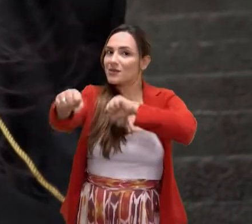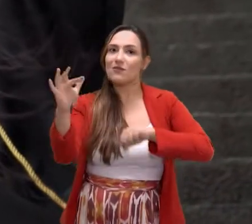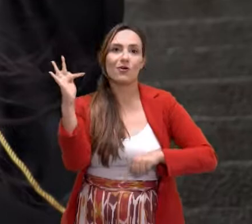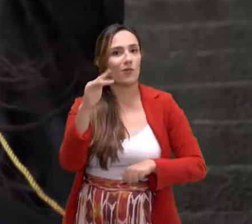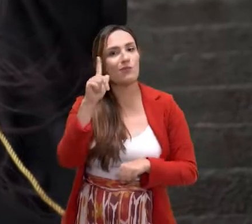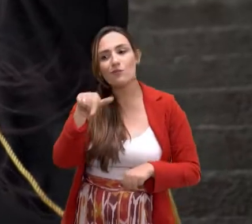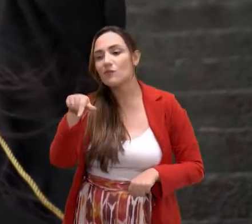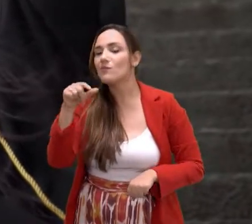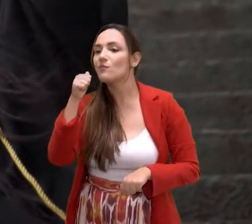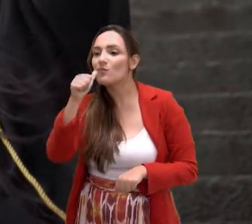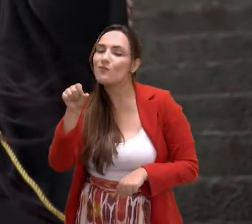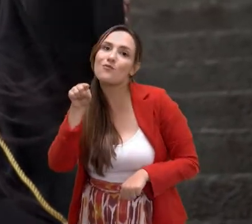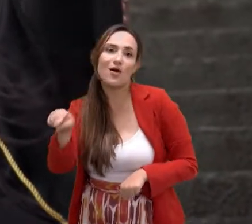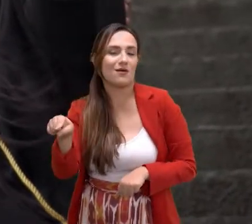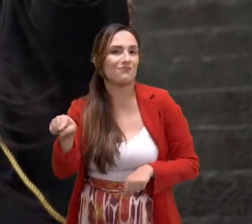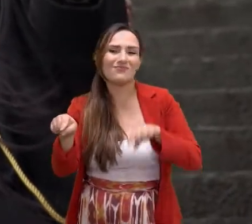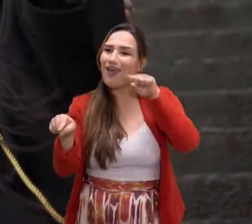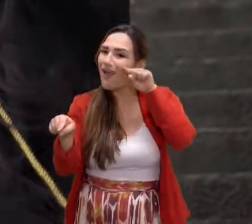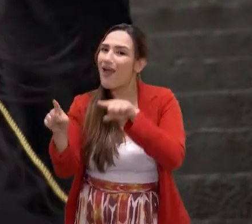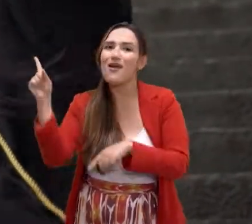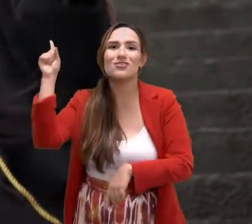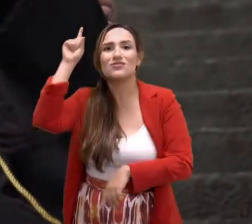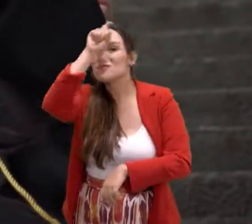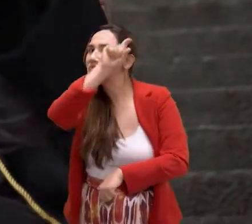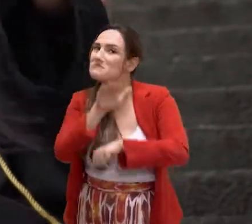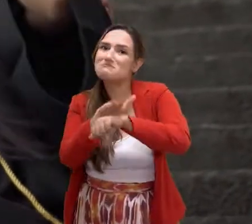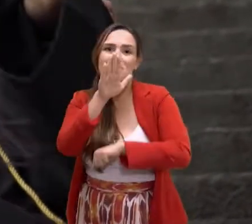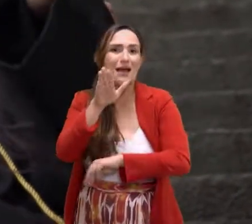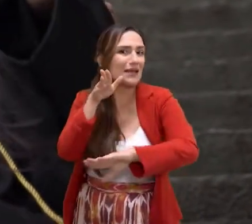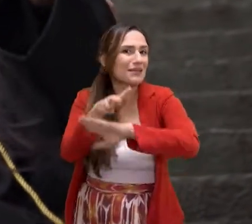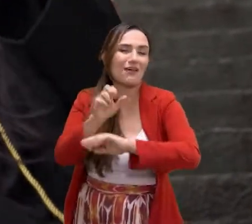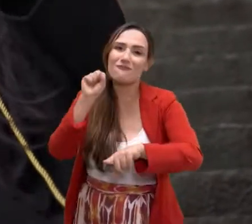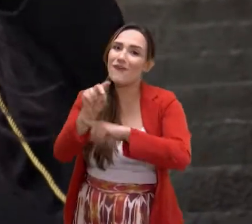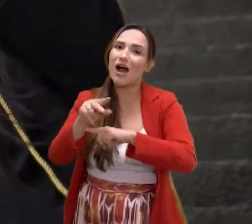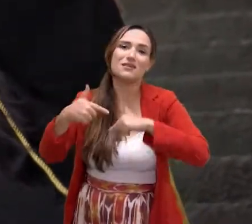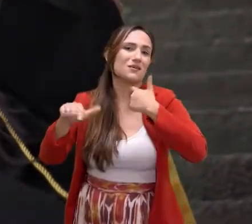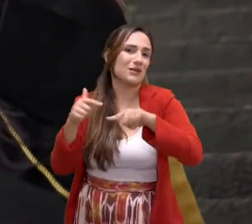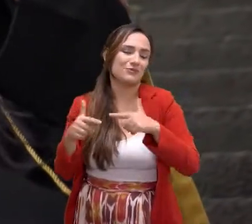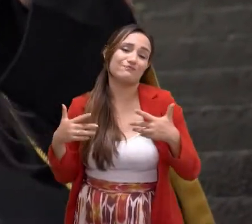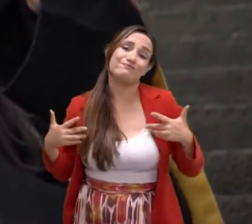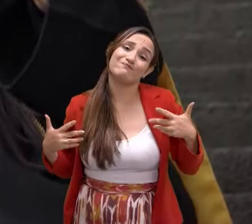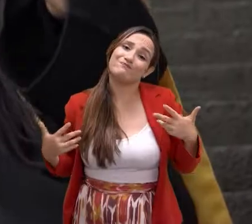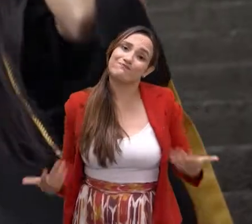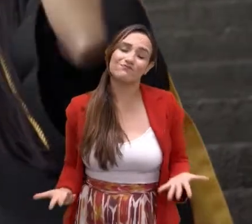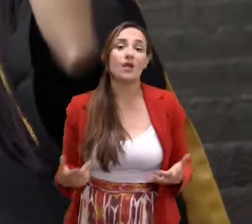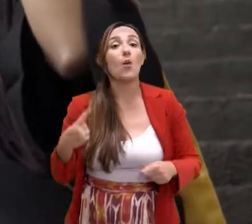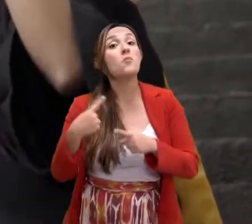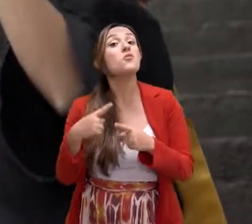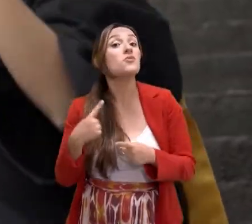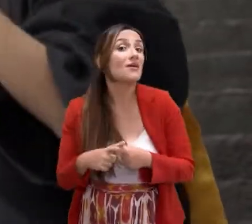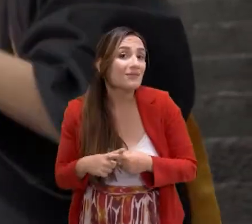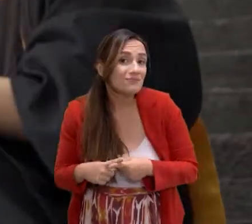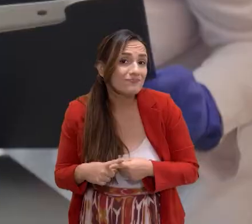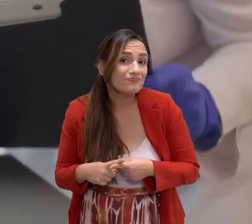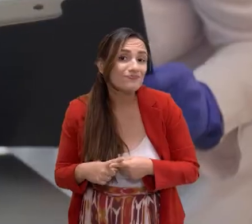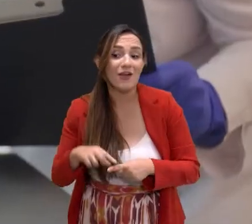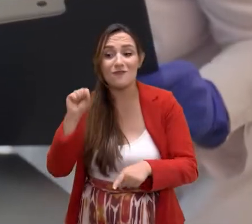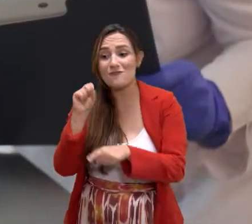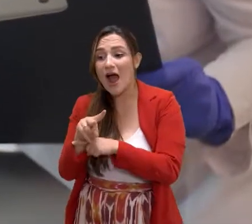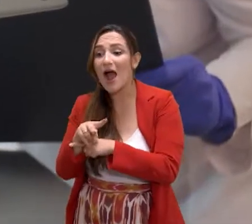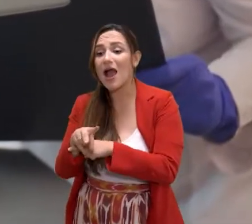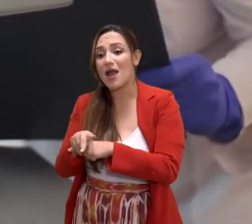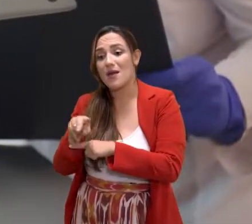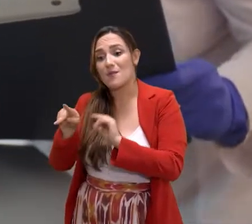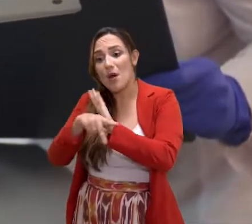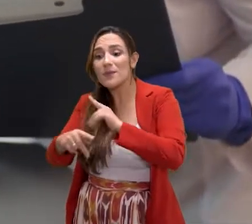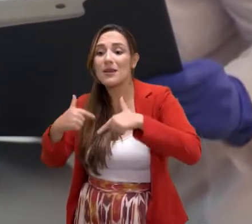são maioria. Elas também são as que possuem maior dificuldade de inserção no mercado de trabalho. A conclusão é de